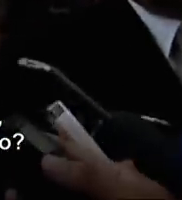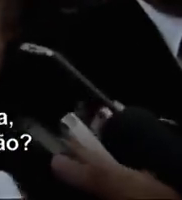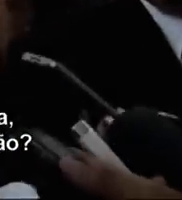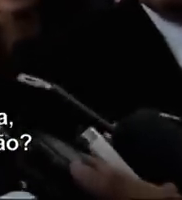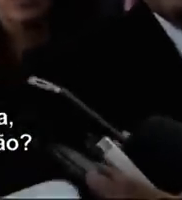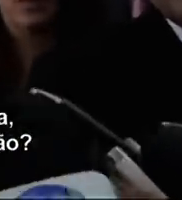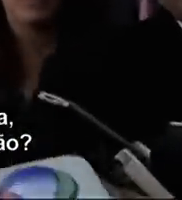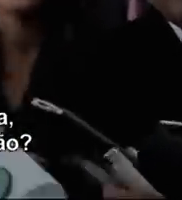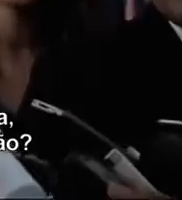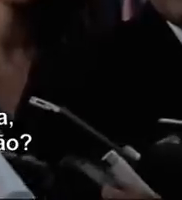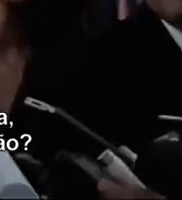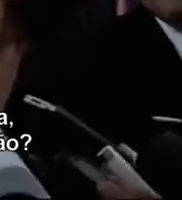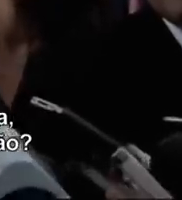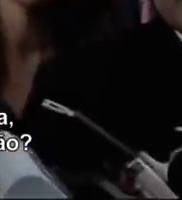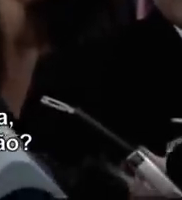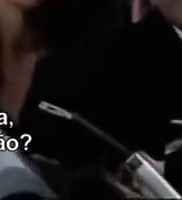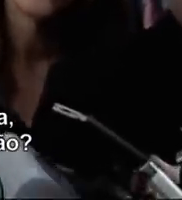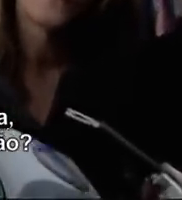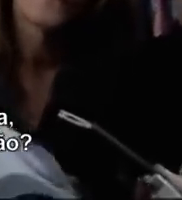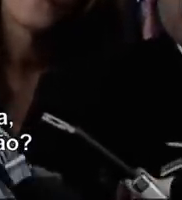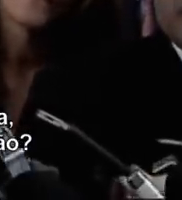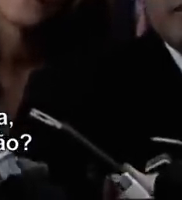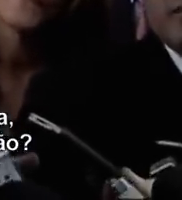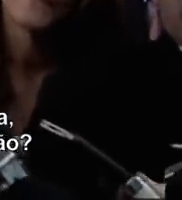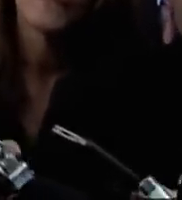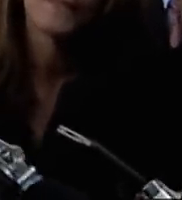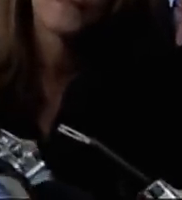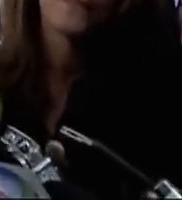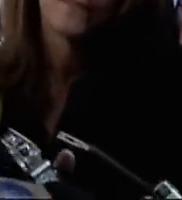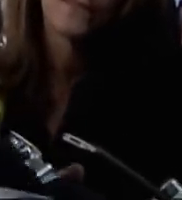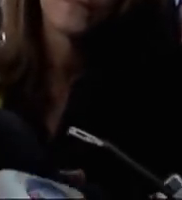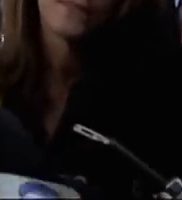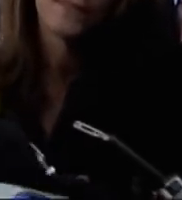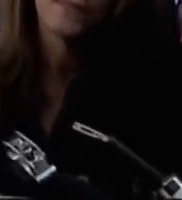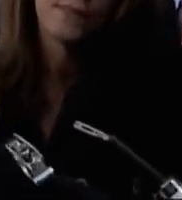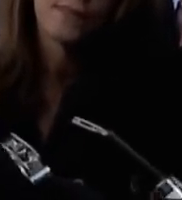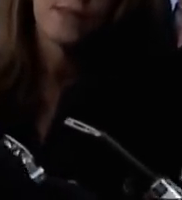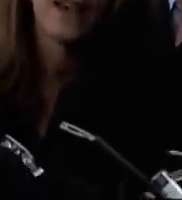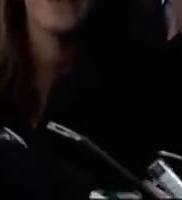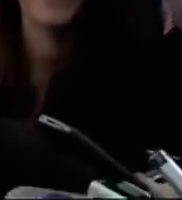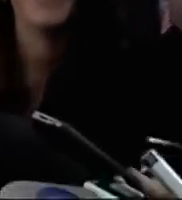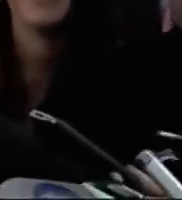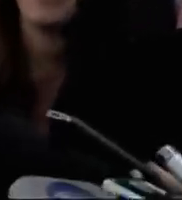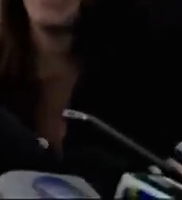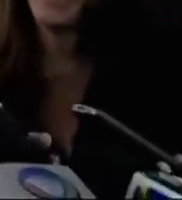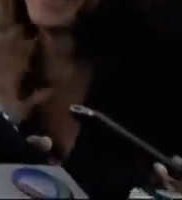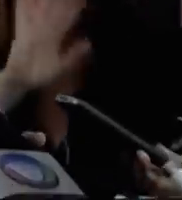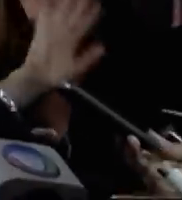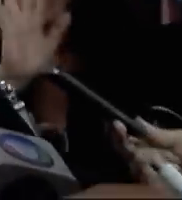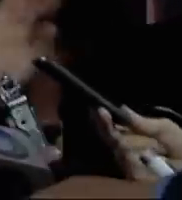reeleição? Problema na economia, baixo crescimento. Então... Tânia, tem gente que torce.